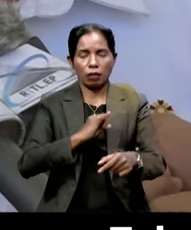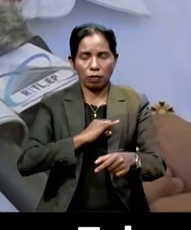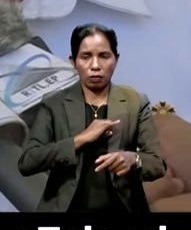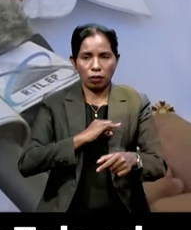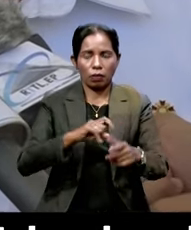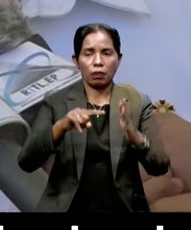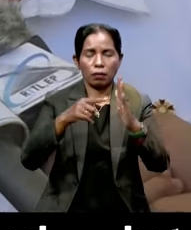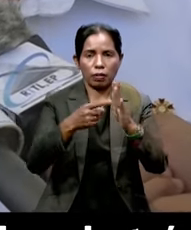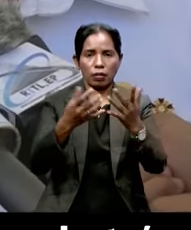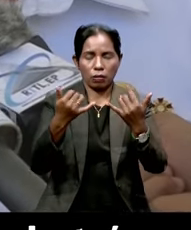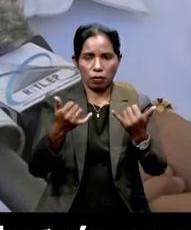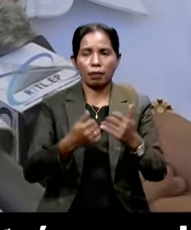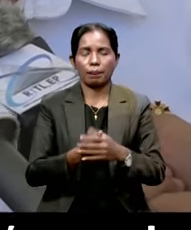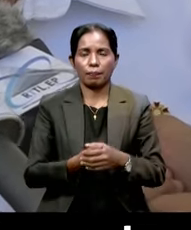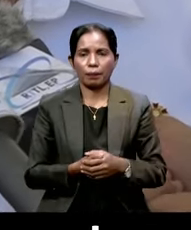Rahunian, então agora,